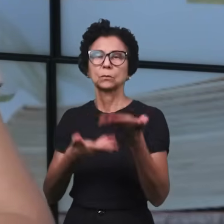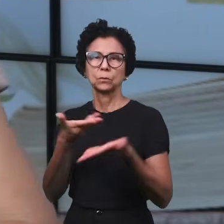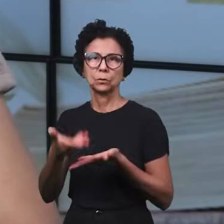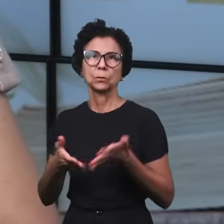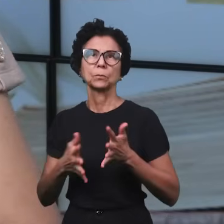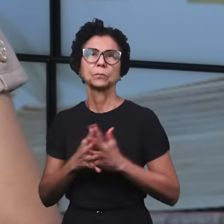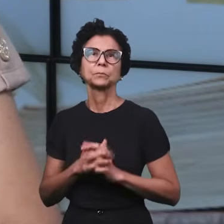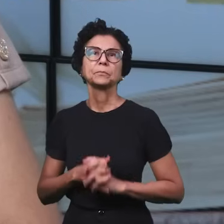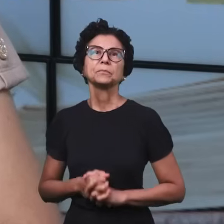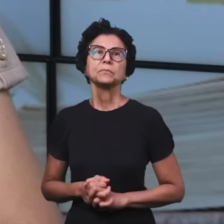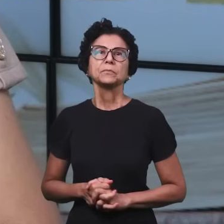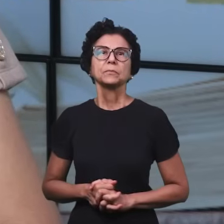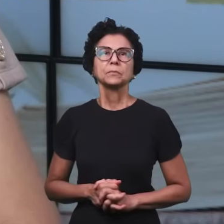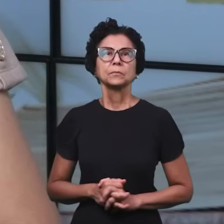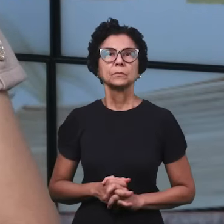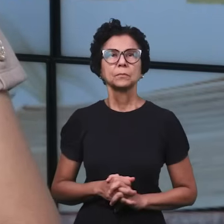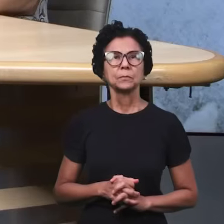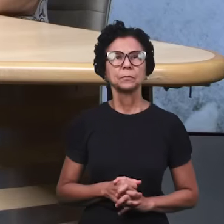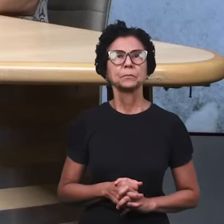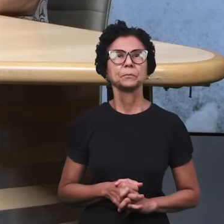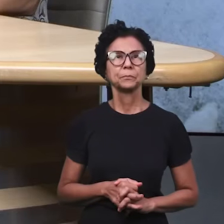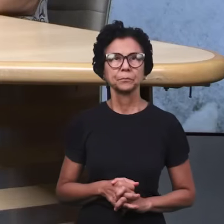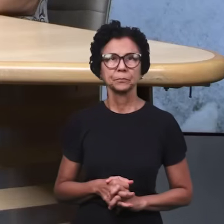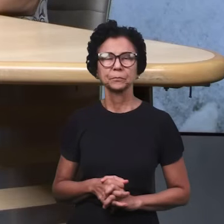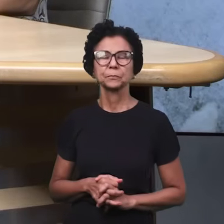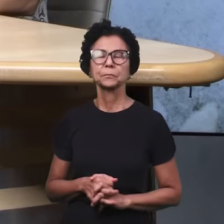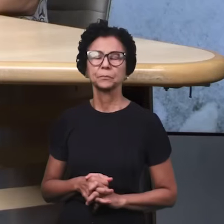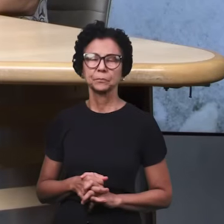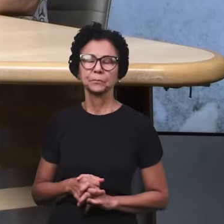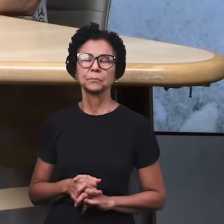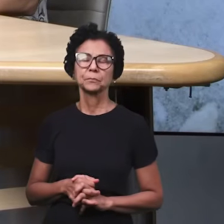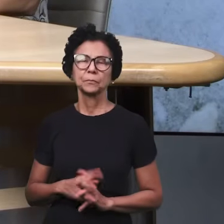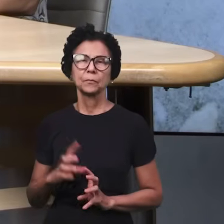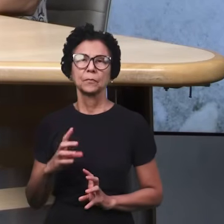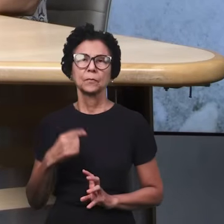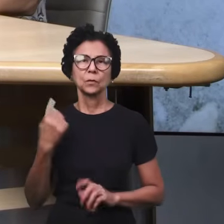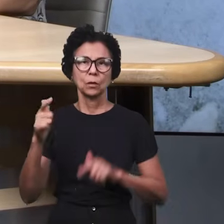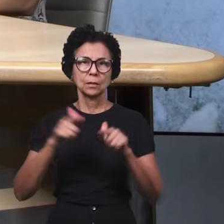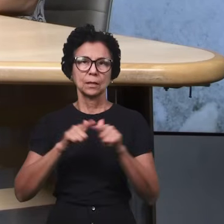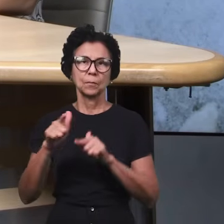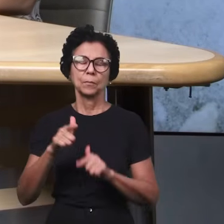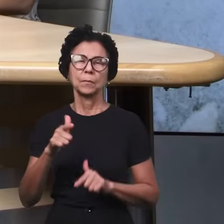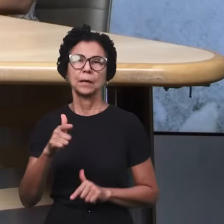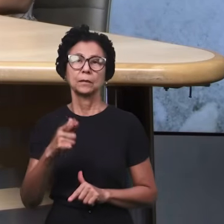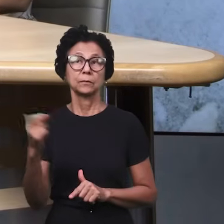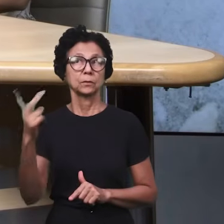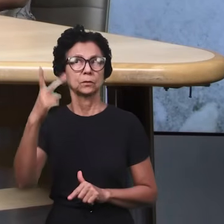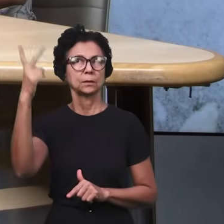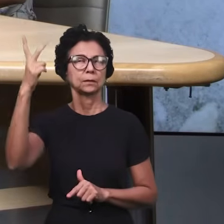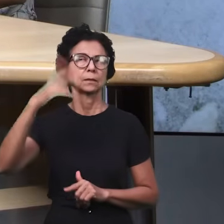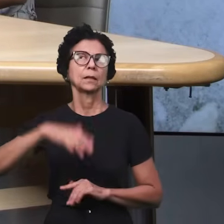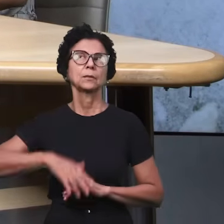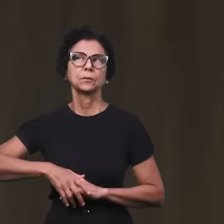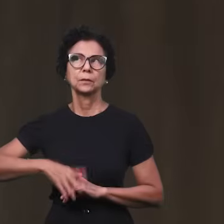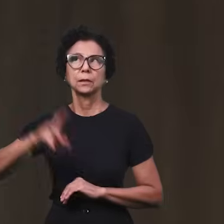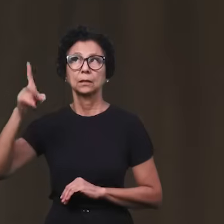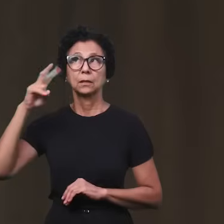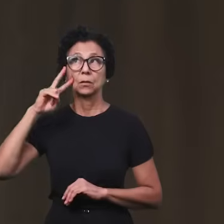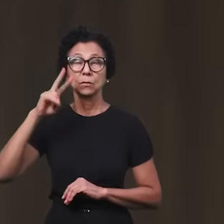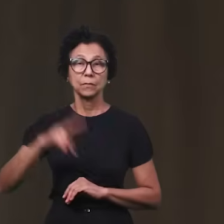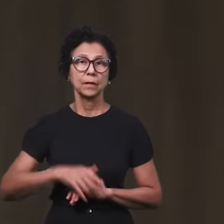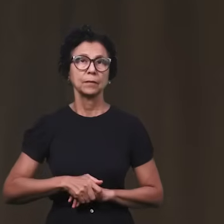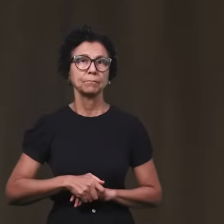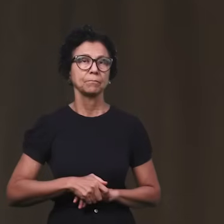dentro da sua própria casa. Isso aí, o nosso trabalho é precioso diante de Deus. É precioso diante de Deus e se